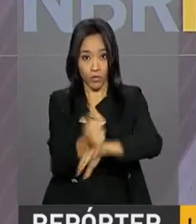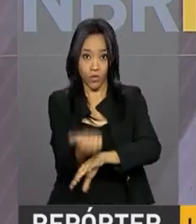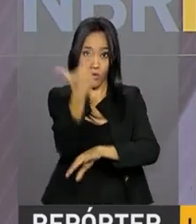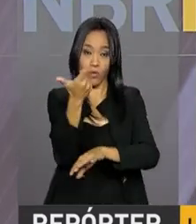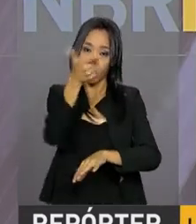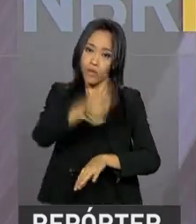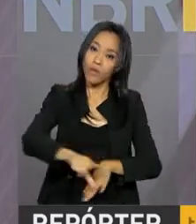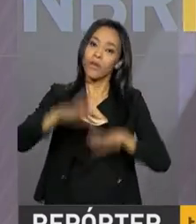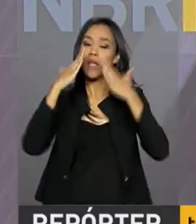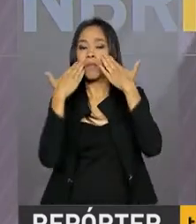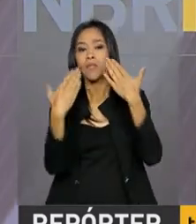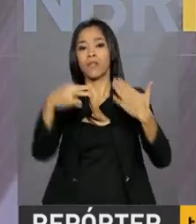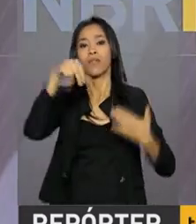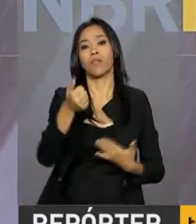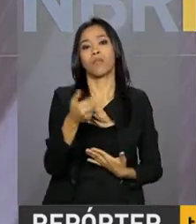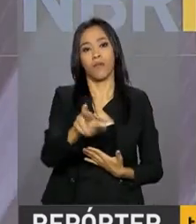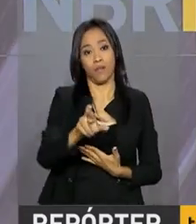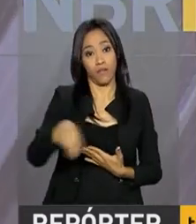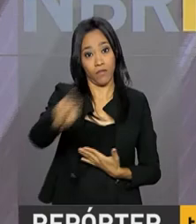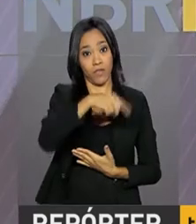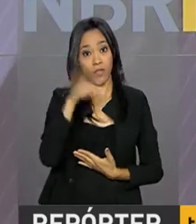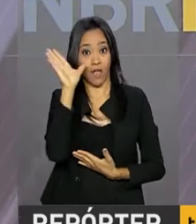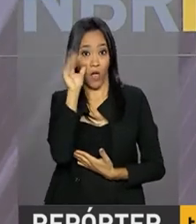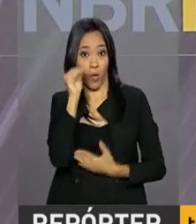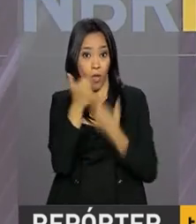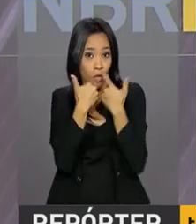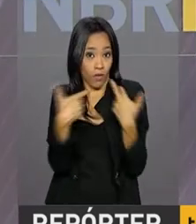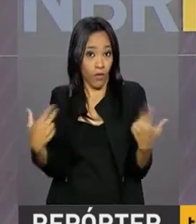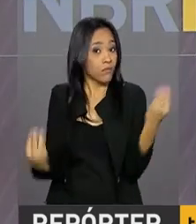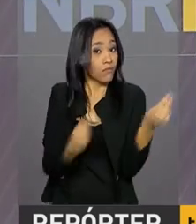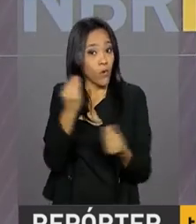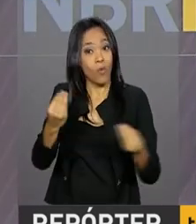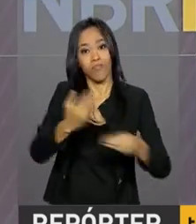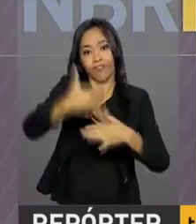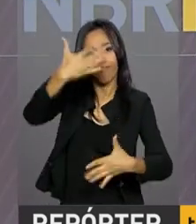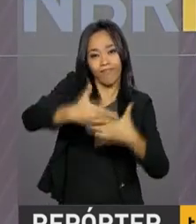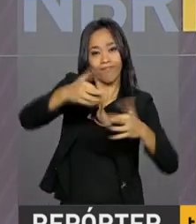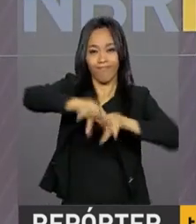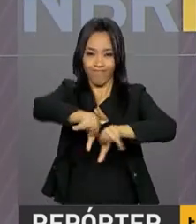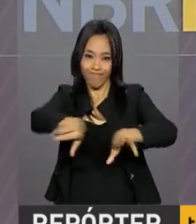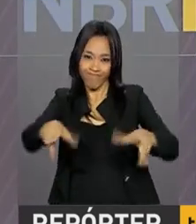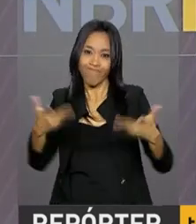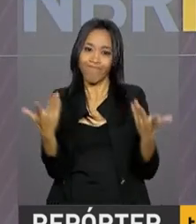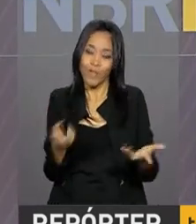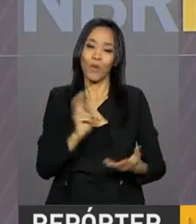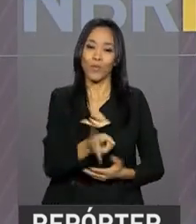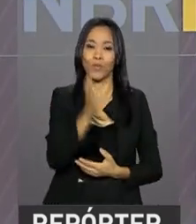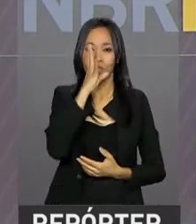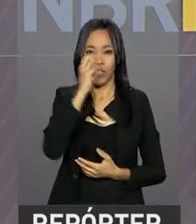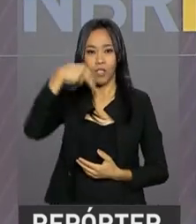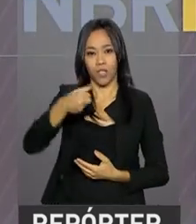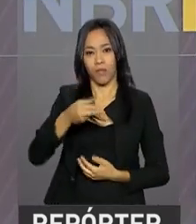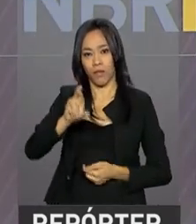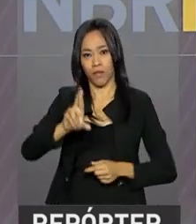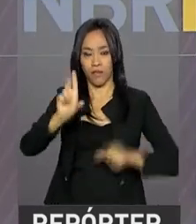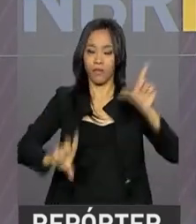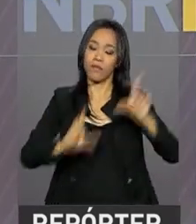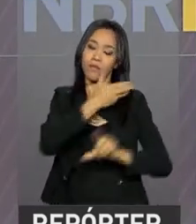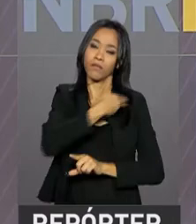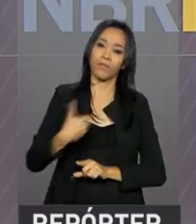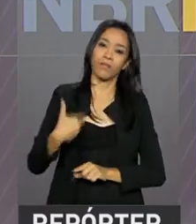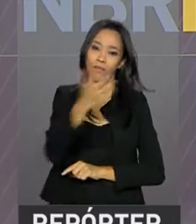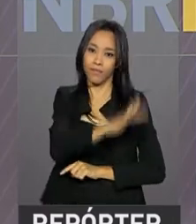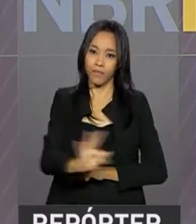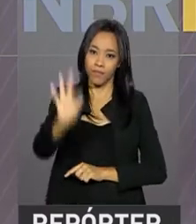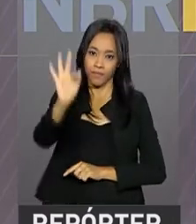próxima edição do repórter nbr acompanha novidade também em nossas redes sociais continue com a gente aqui na nbr a